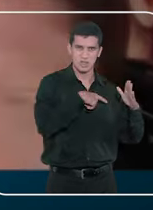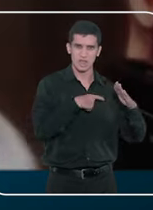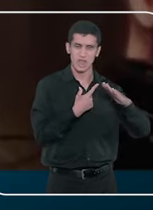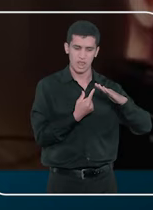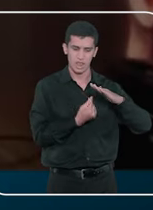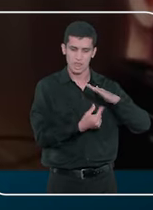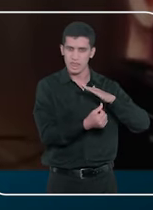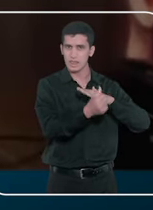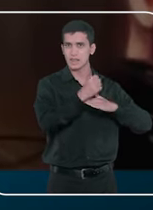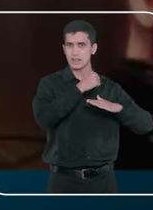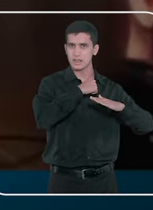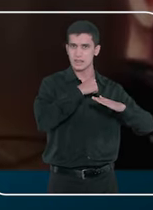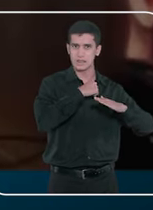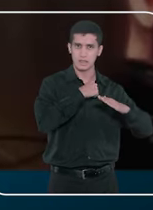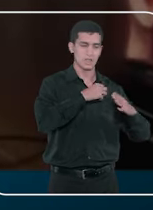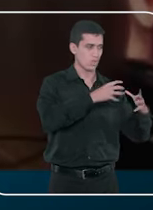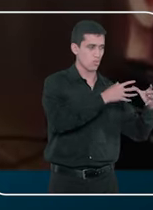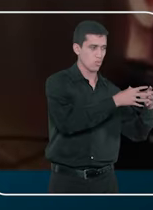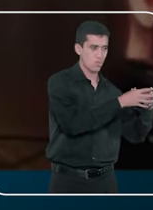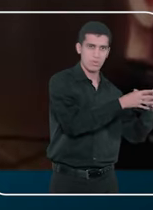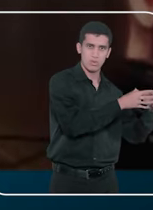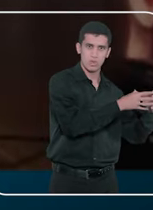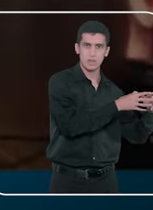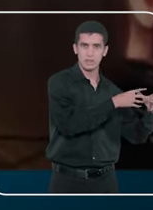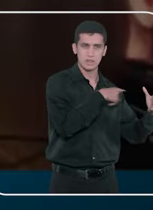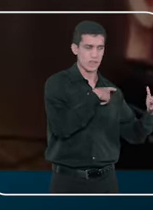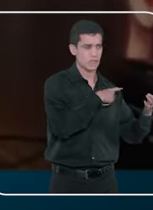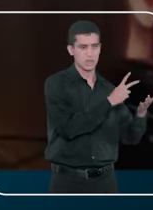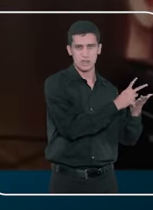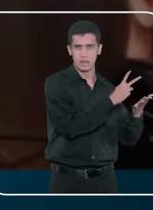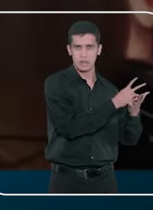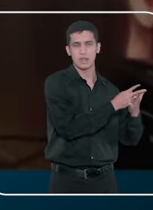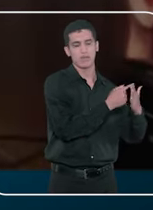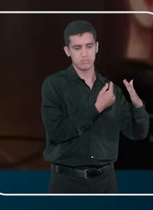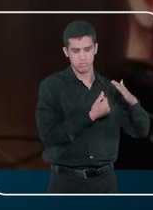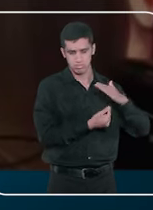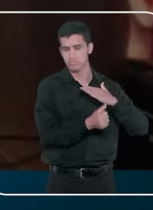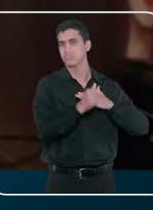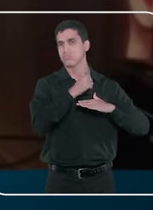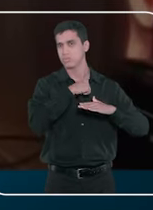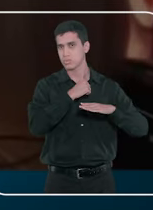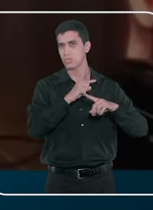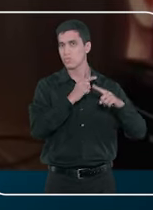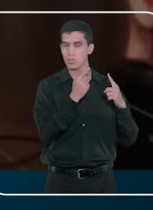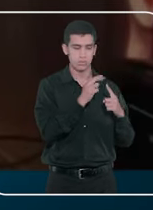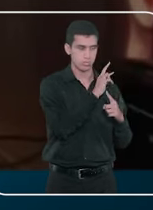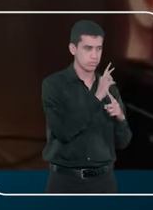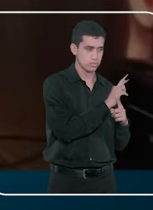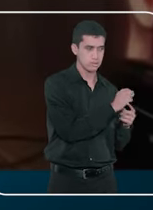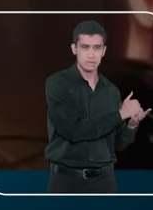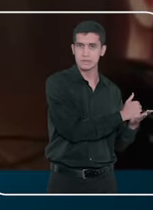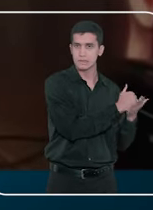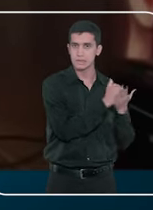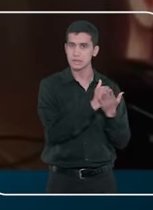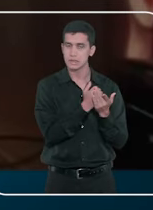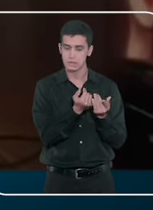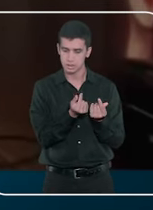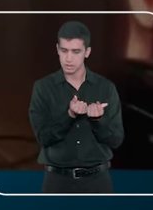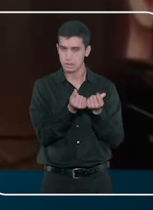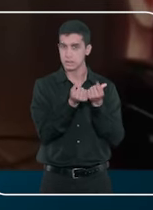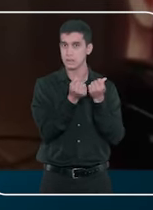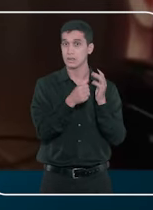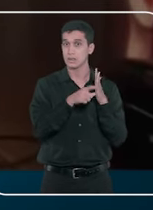se volta à prática da lavagem de capitais e para fim de trazer este dinheiro que